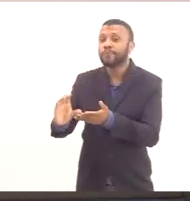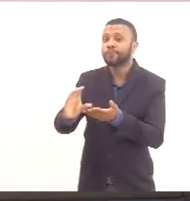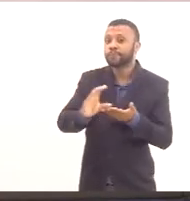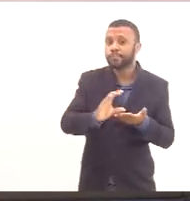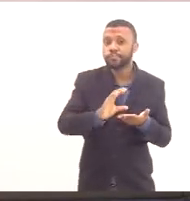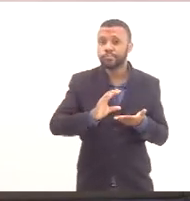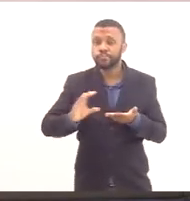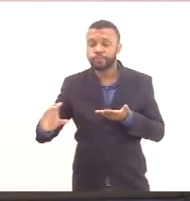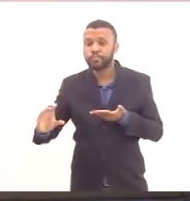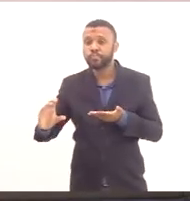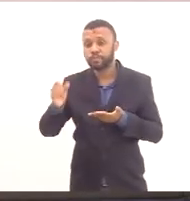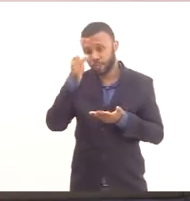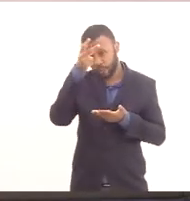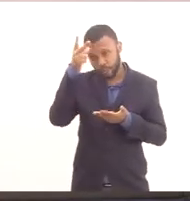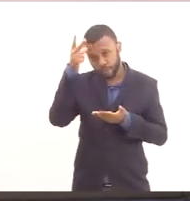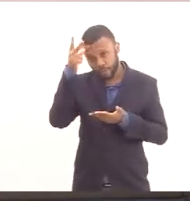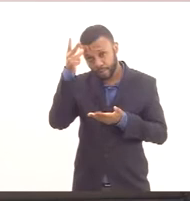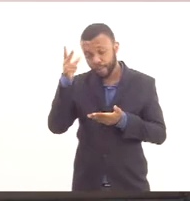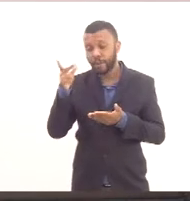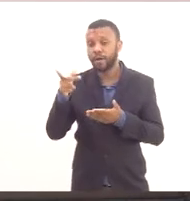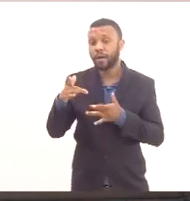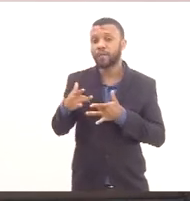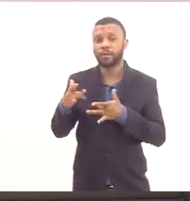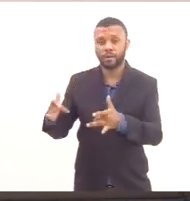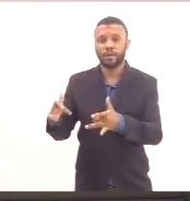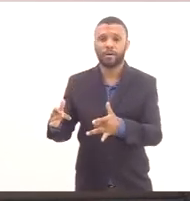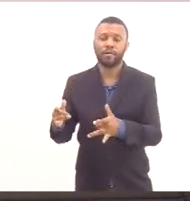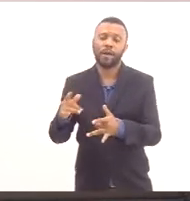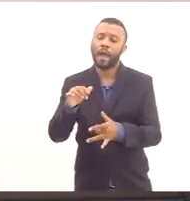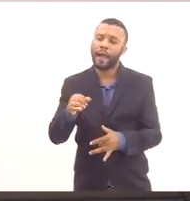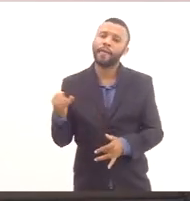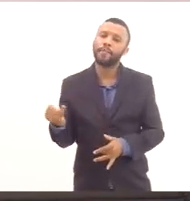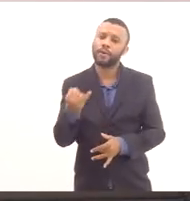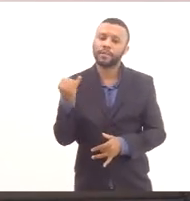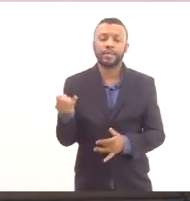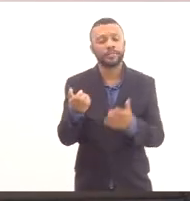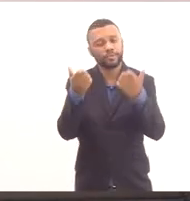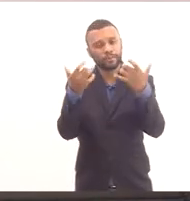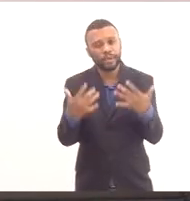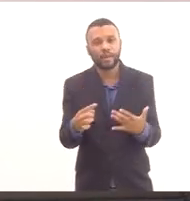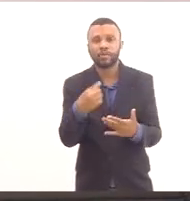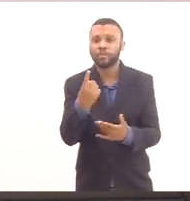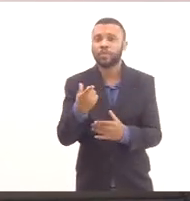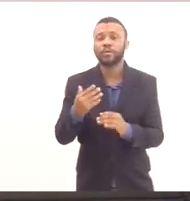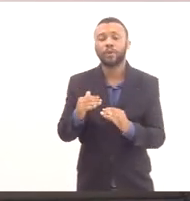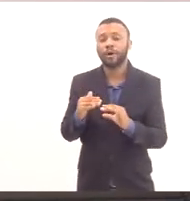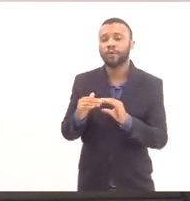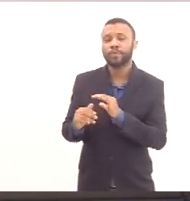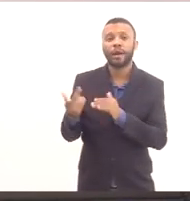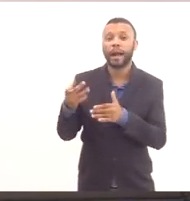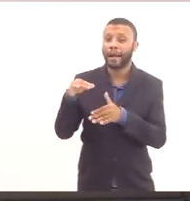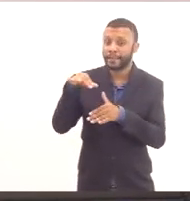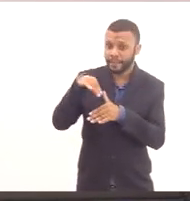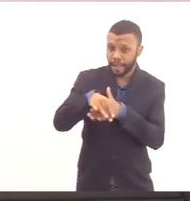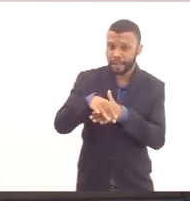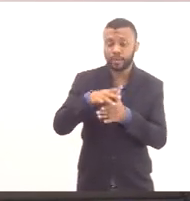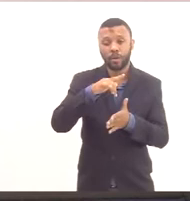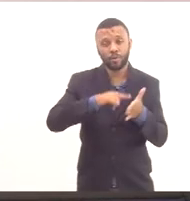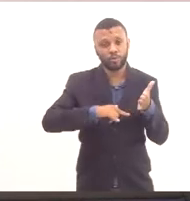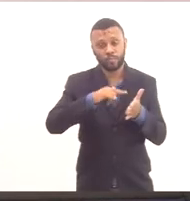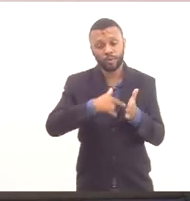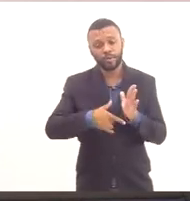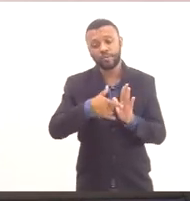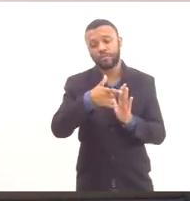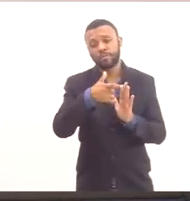por meio de doações por oportuno cabe destacar que estamos encaminhando anexo ao presente o extrato de